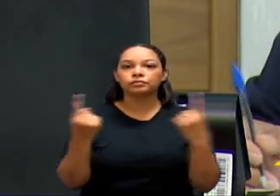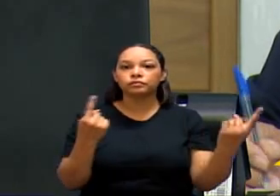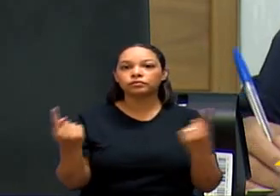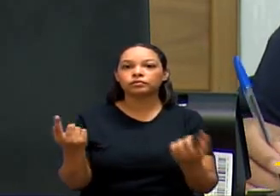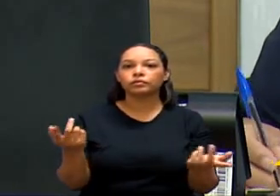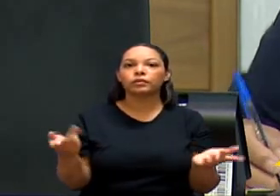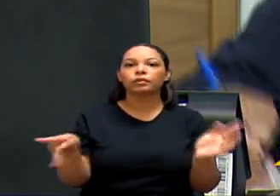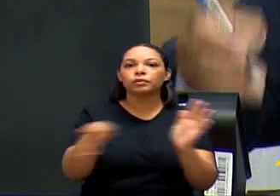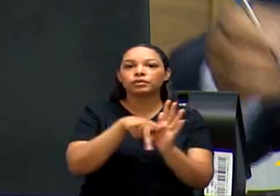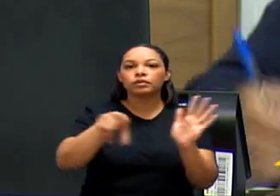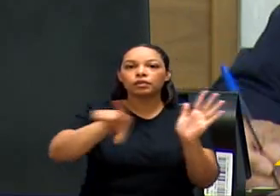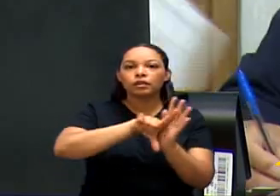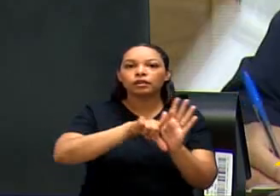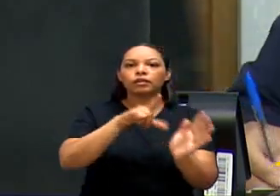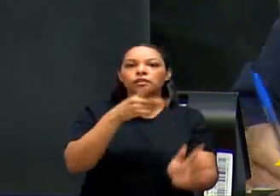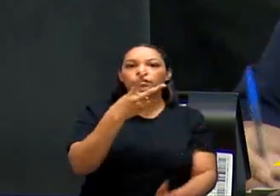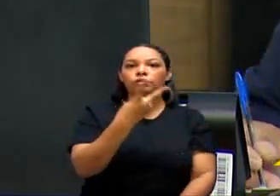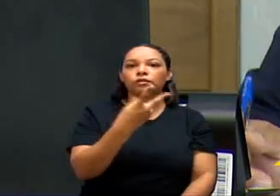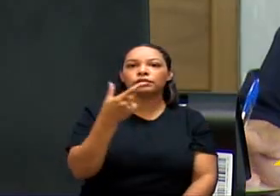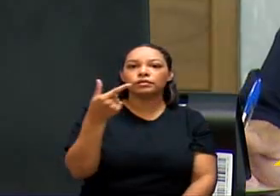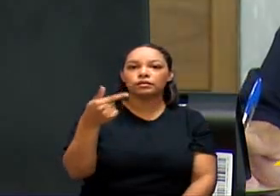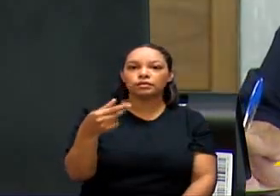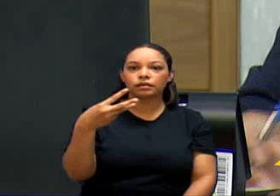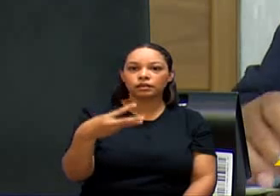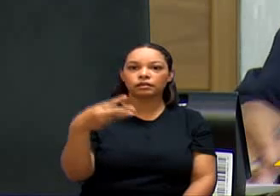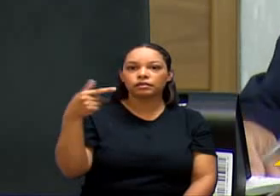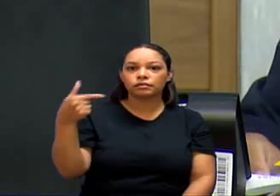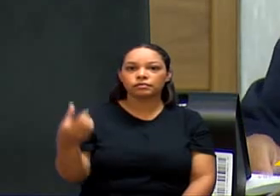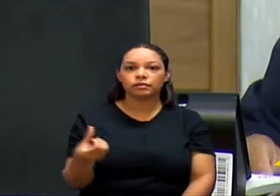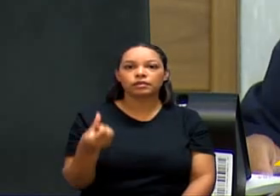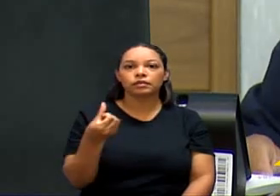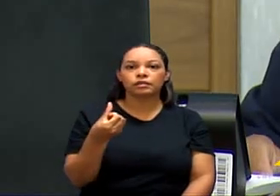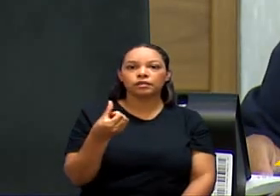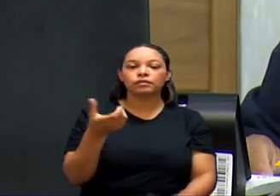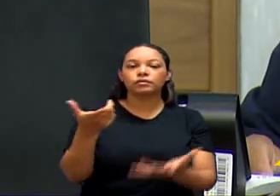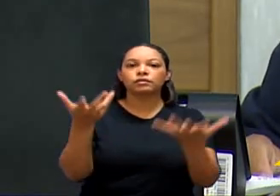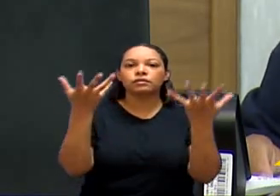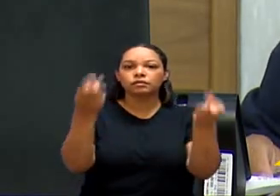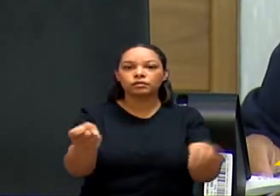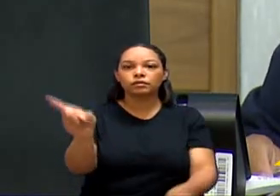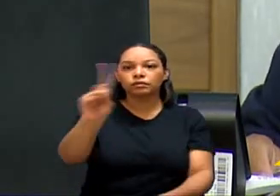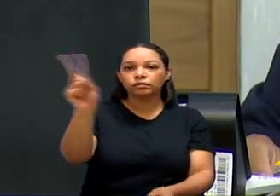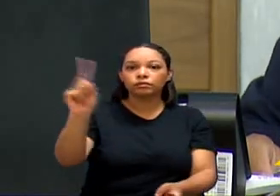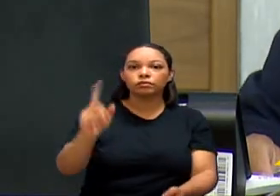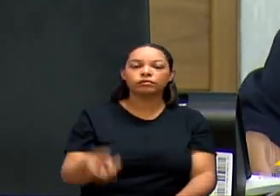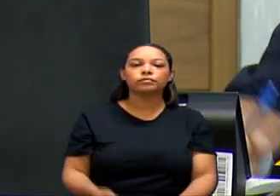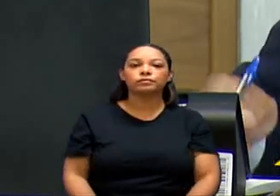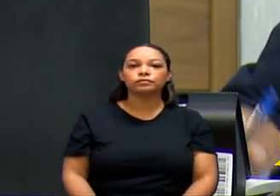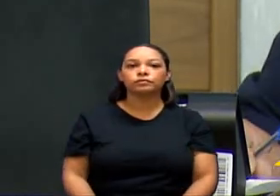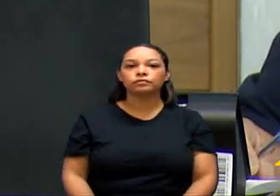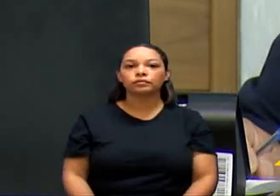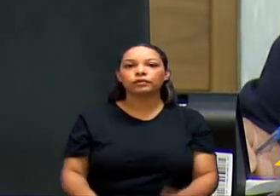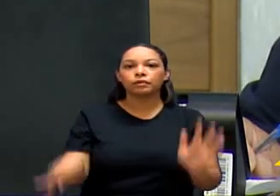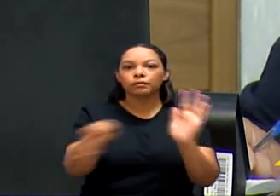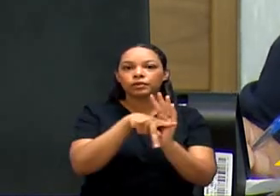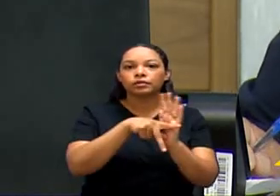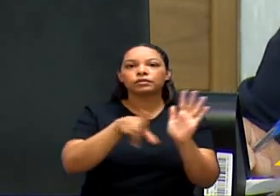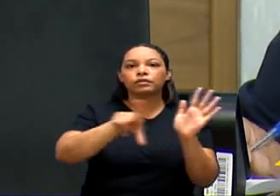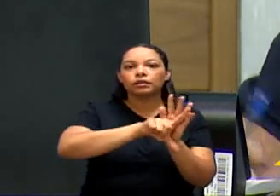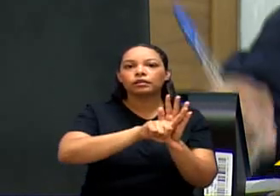lei 236-22, do Treviso, eu coloco em votação. Os vereadores concordam, permaneçam como estão, aprovado. Projeto em